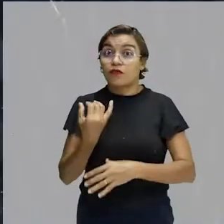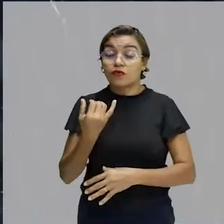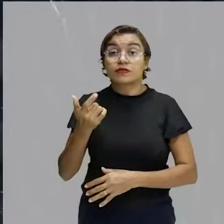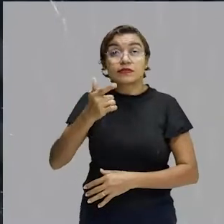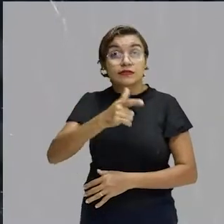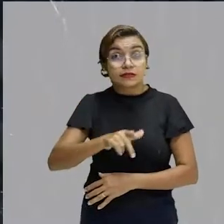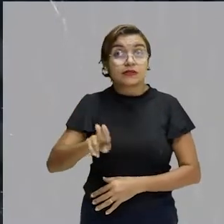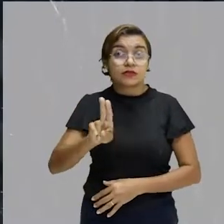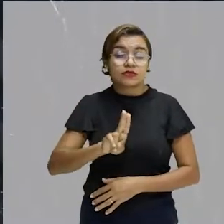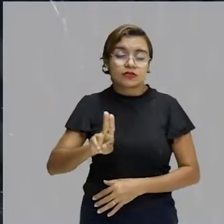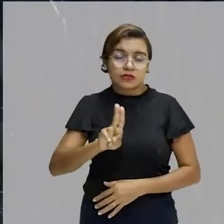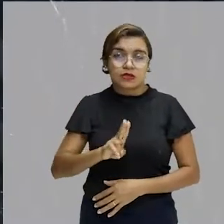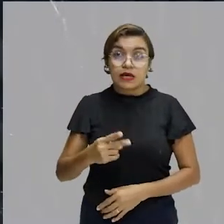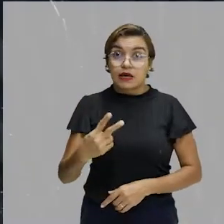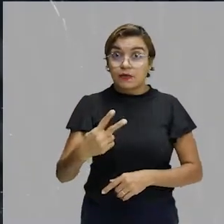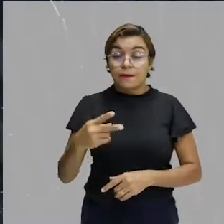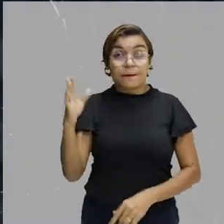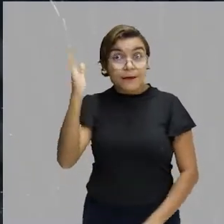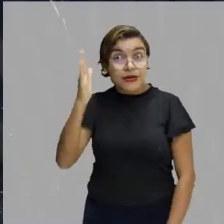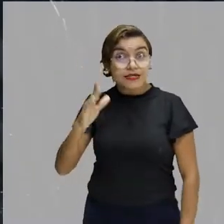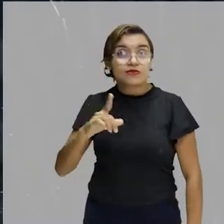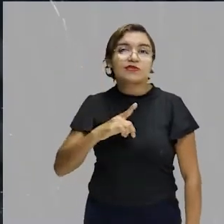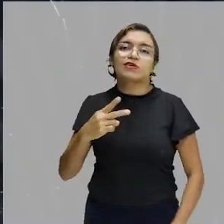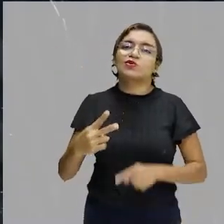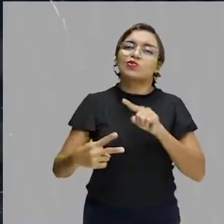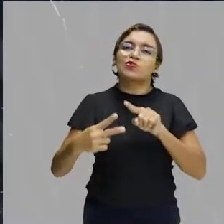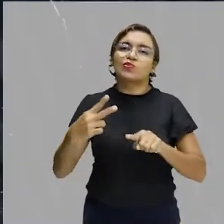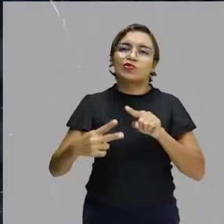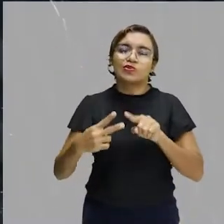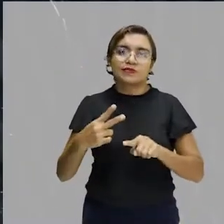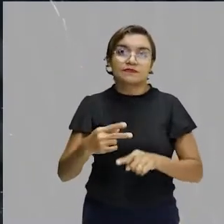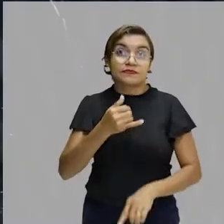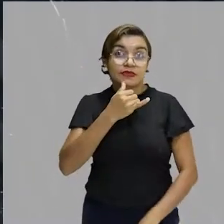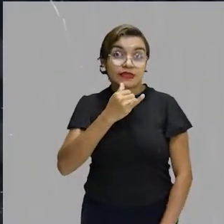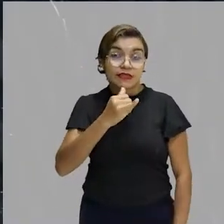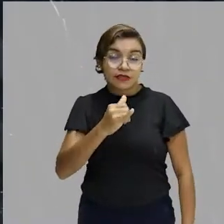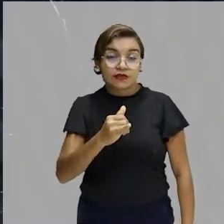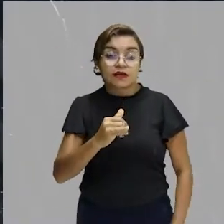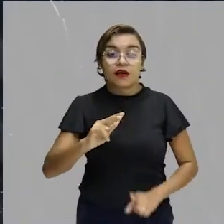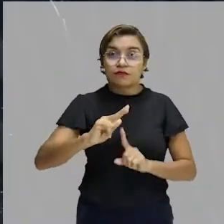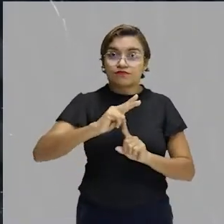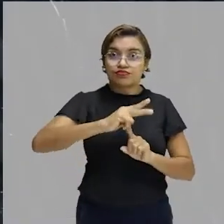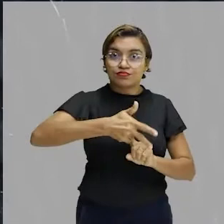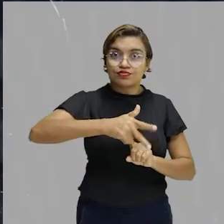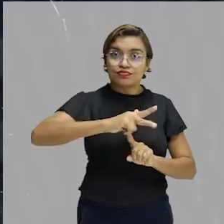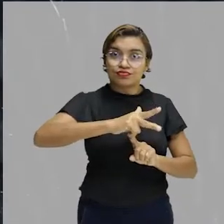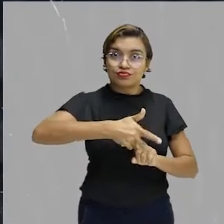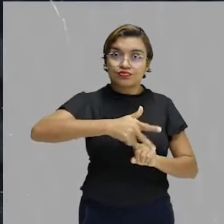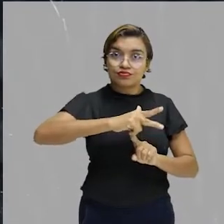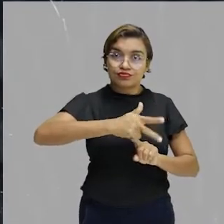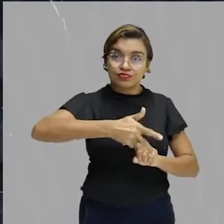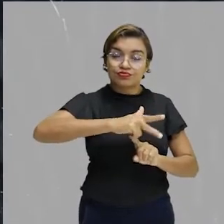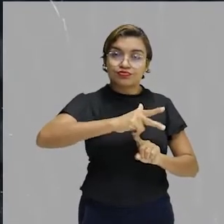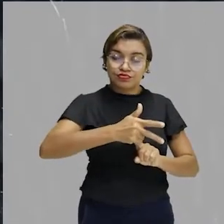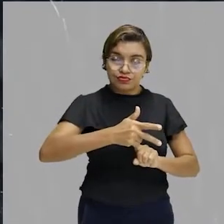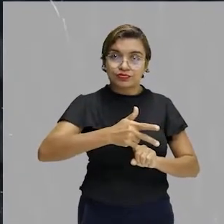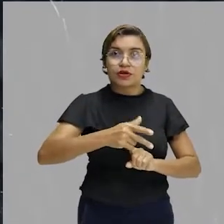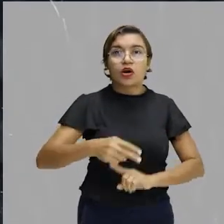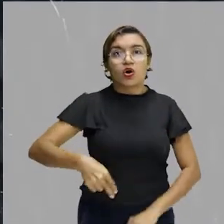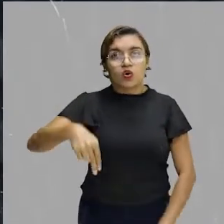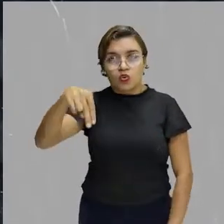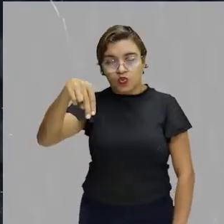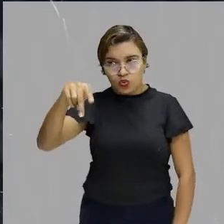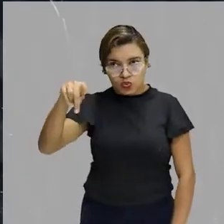E eu vou te citar duas que o Brasil tem grande potencial, que é a energia eólica, que é utilizando o vento, o Nordeste já utiliza